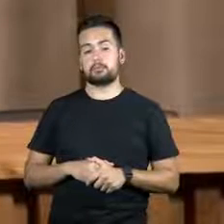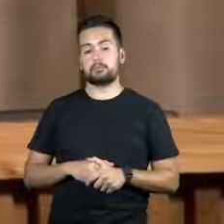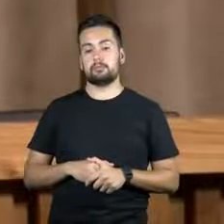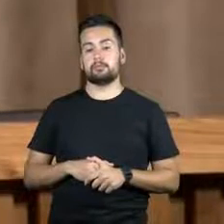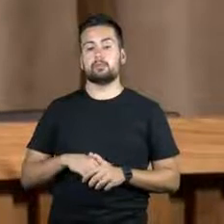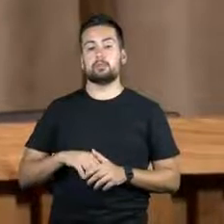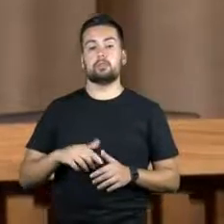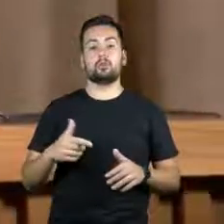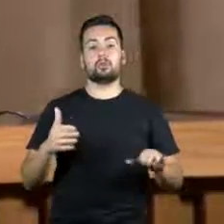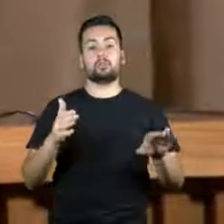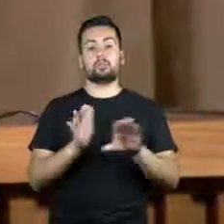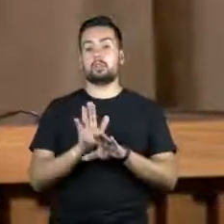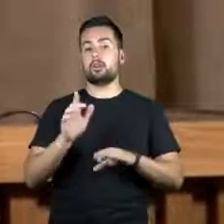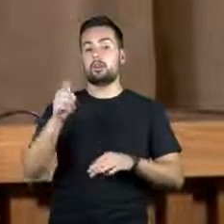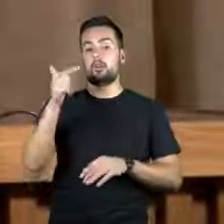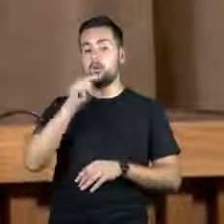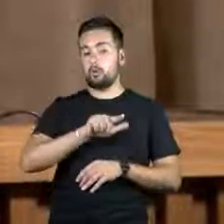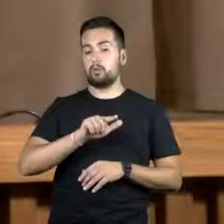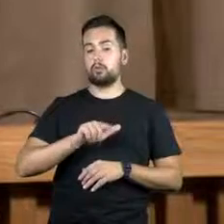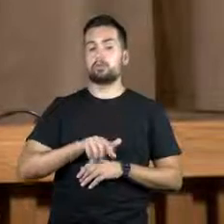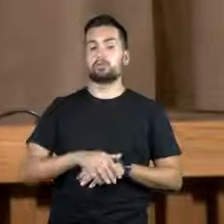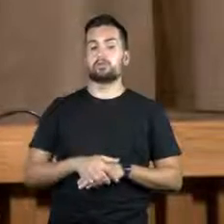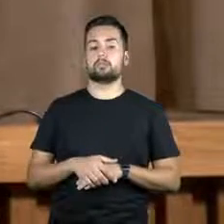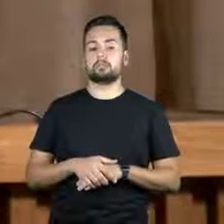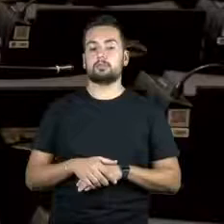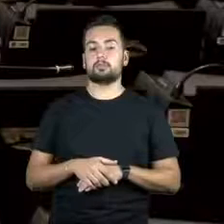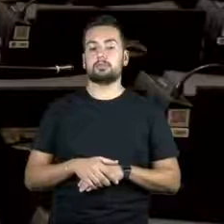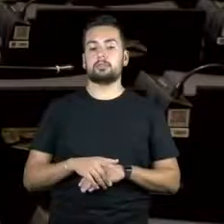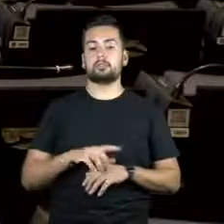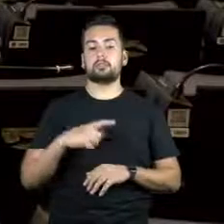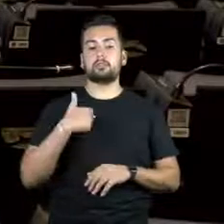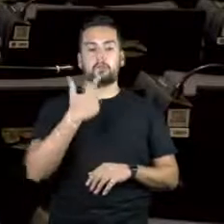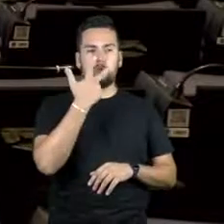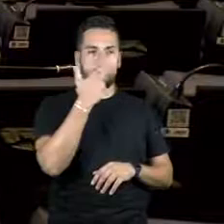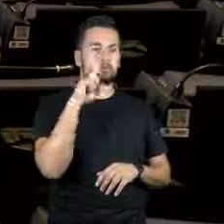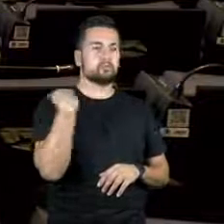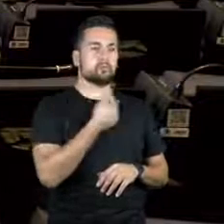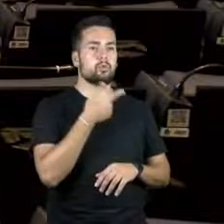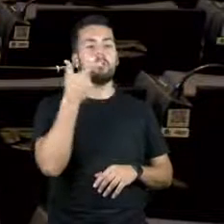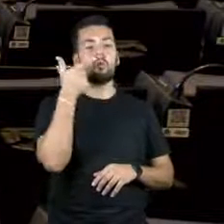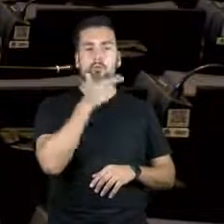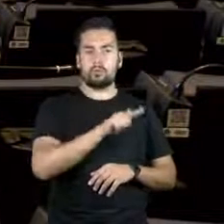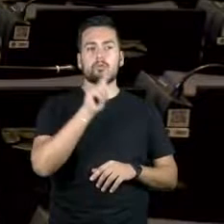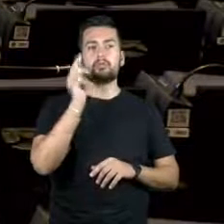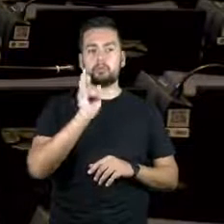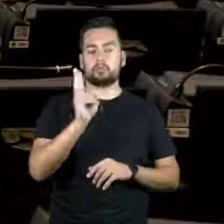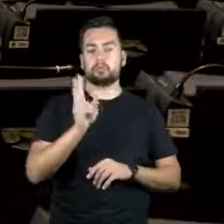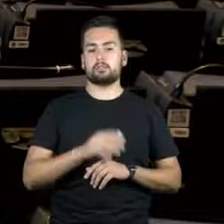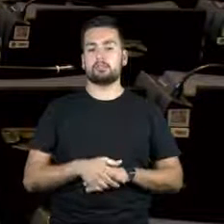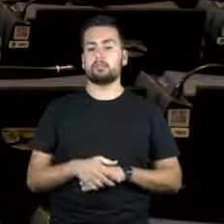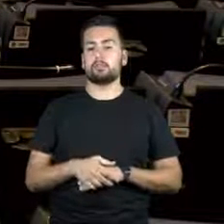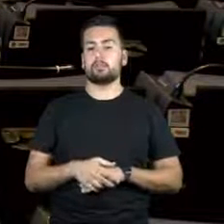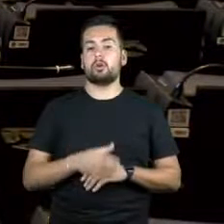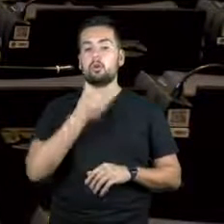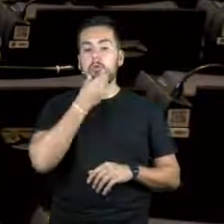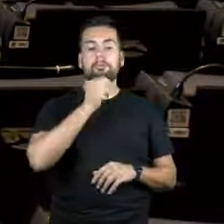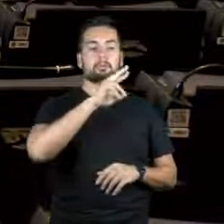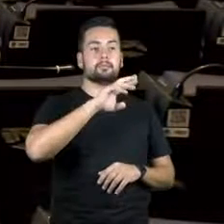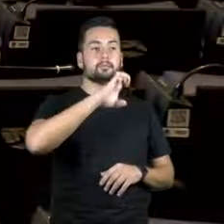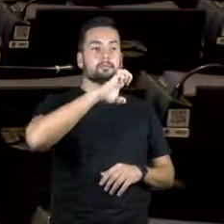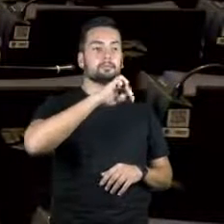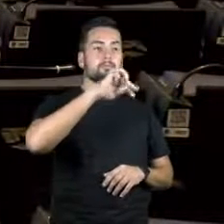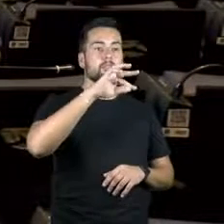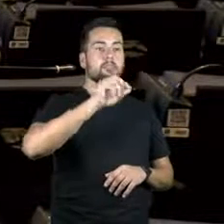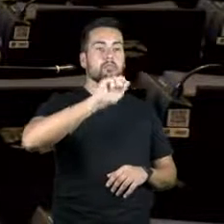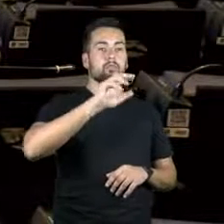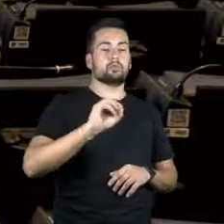Chegaram mais algumas, tem um tempinho ainda? Eu acho que a gente pode então, vamos prosseguir. Do Renato Souza. Só visualmente é possível saber